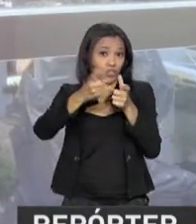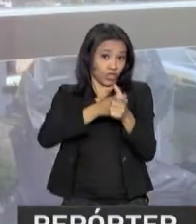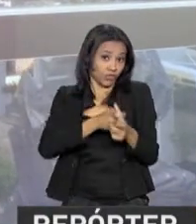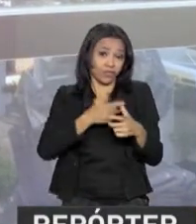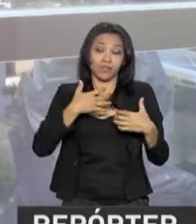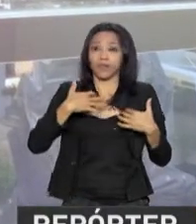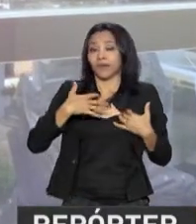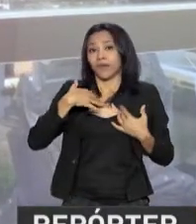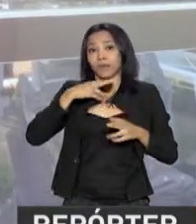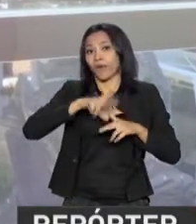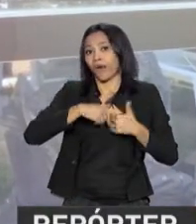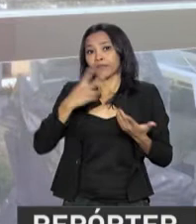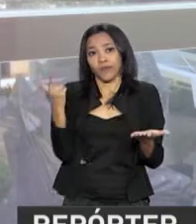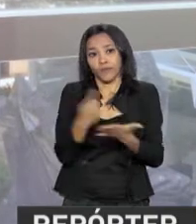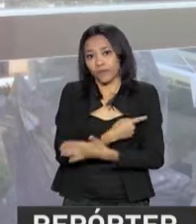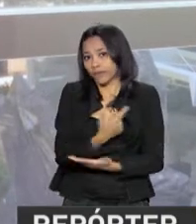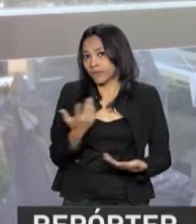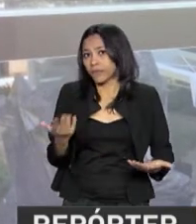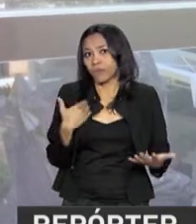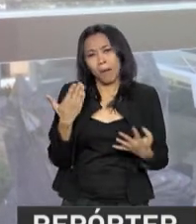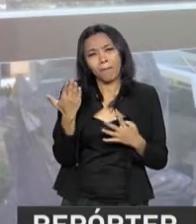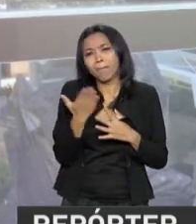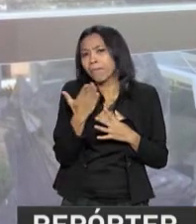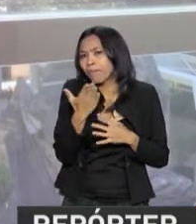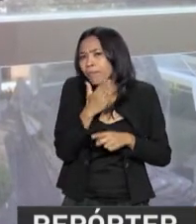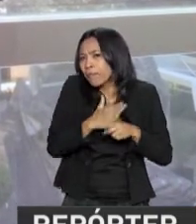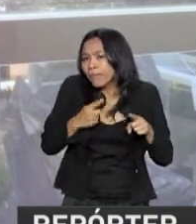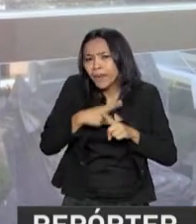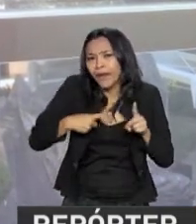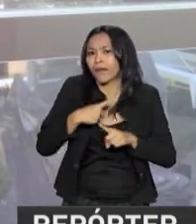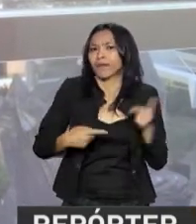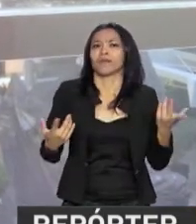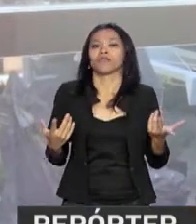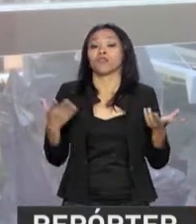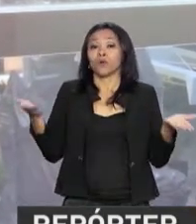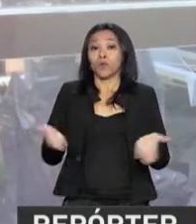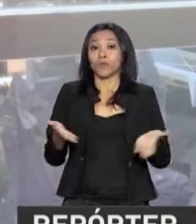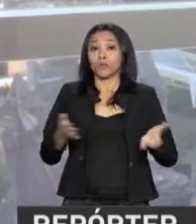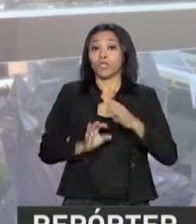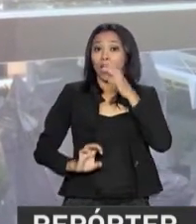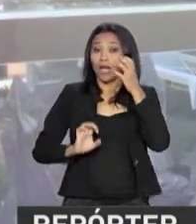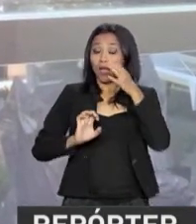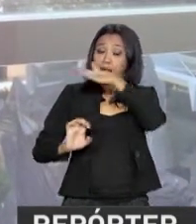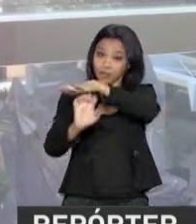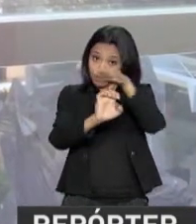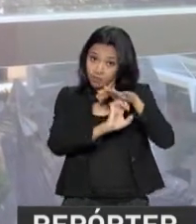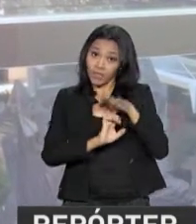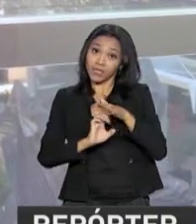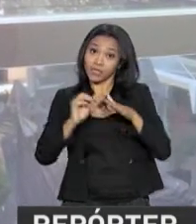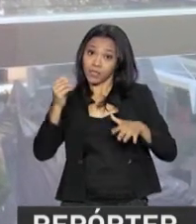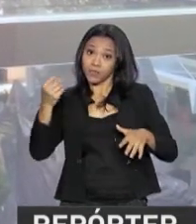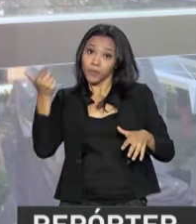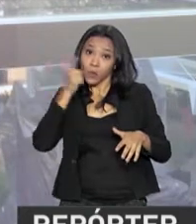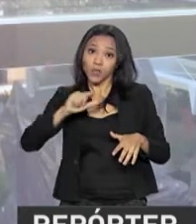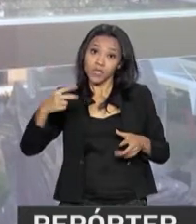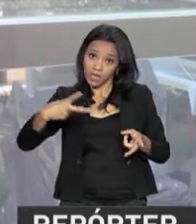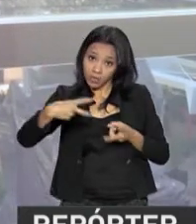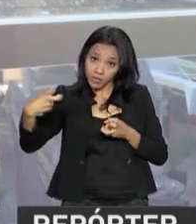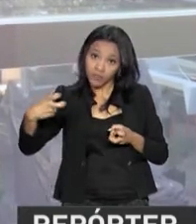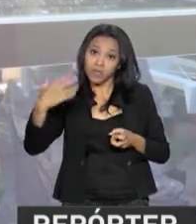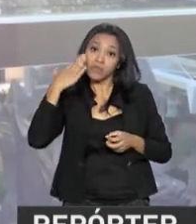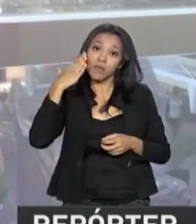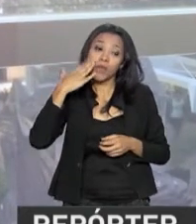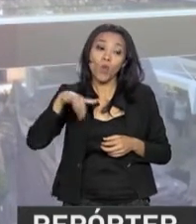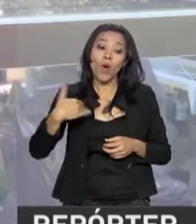determinado financiamento, vamos dizer assim, uma parcela, hoje as empresas conseguem enxergar, os credores conseguem enxergar esta parcela que ele está